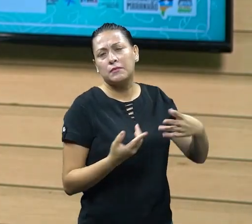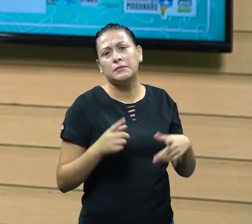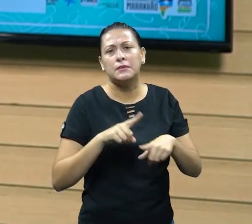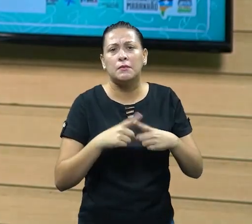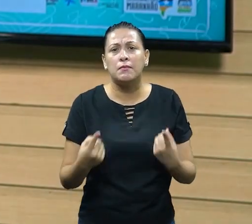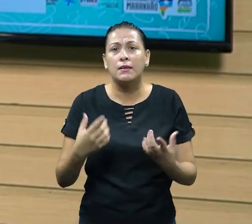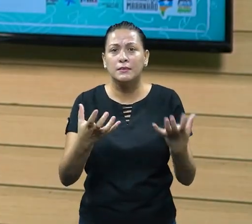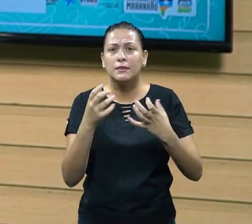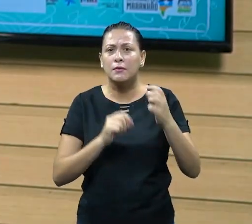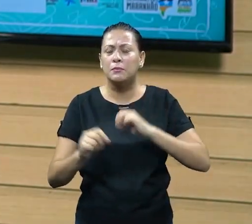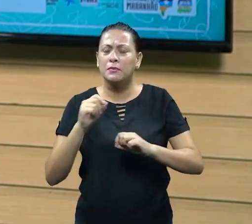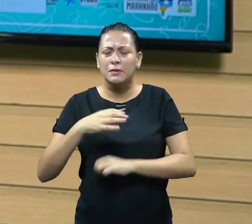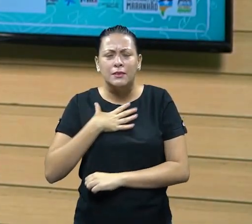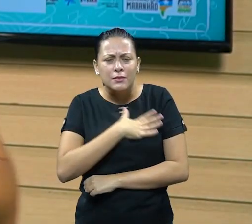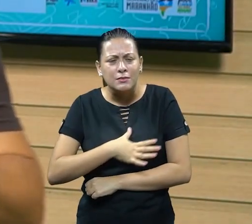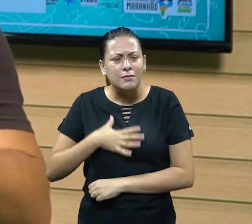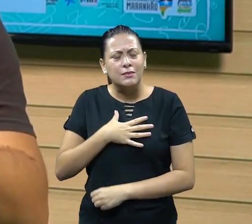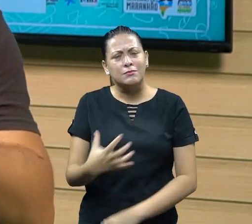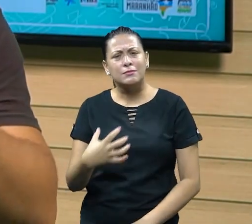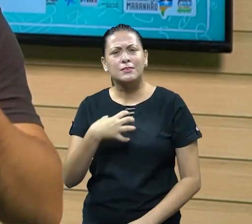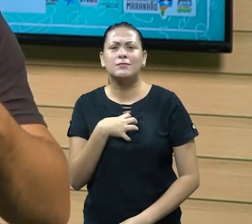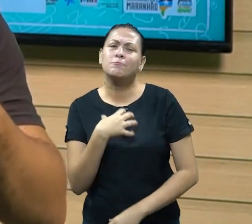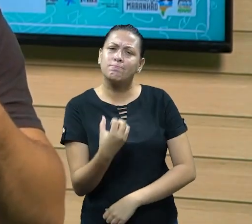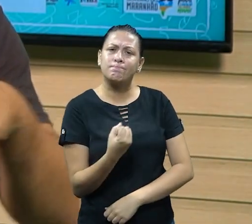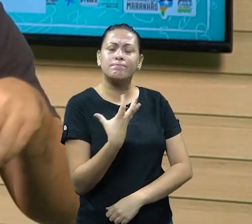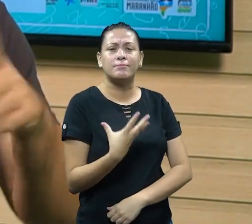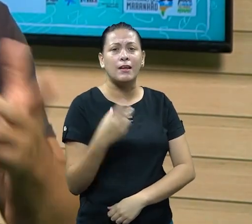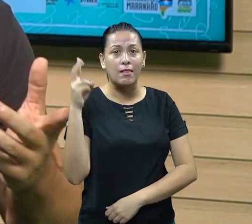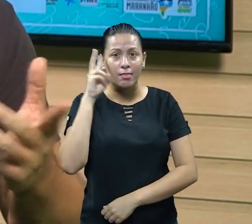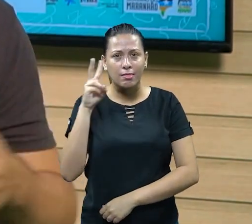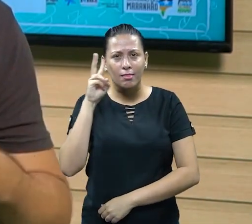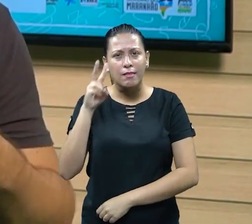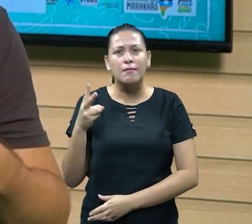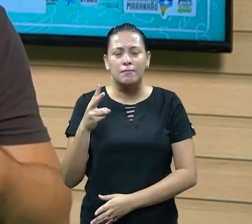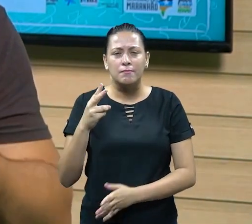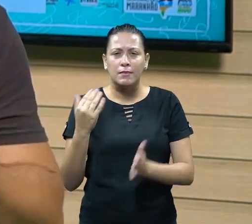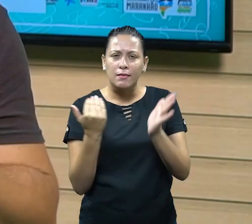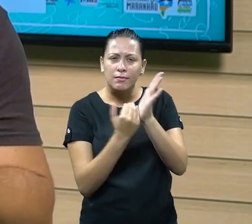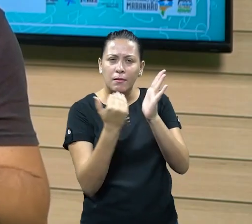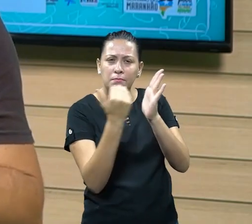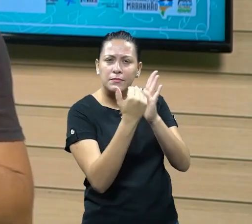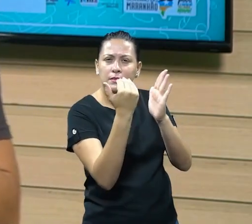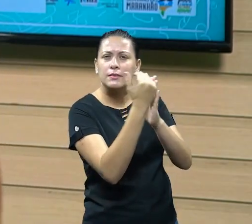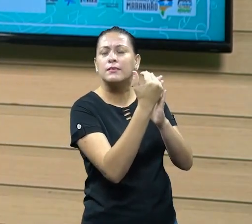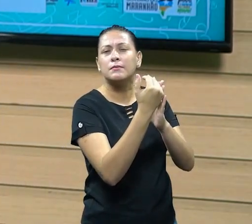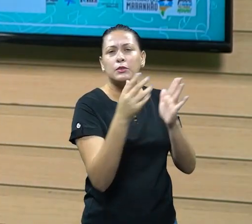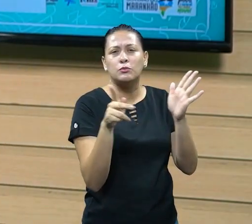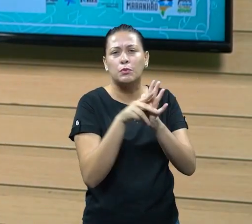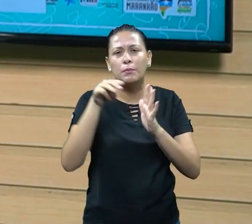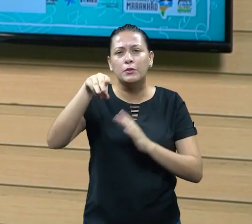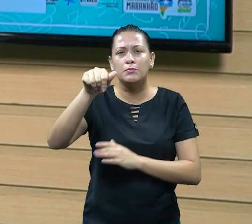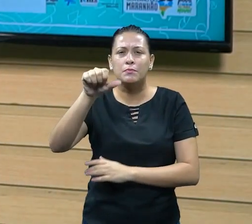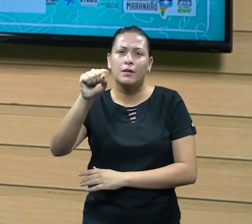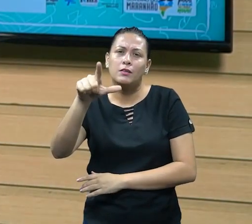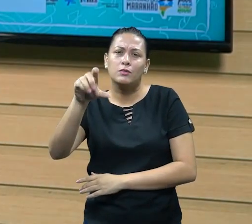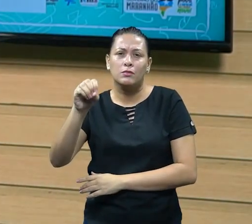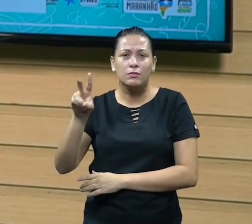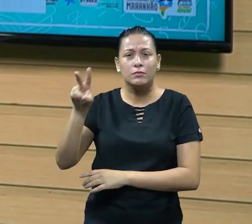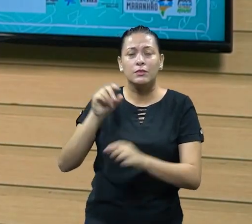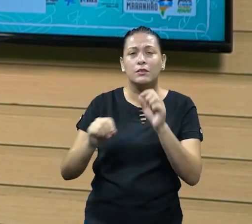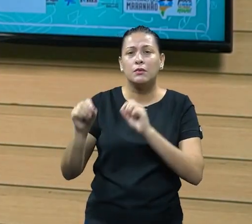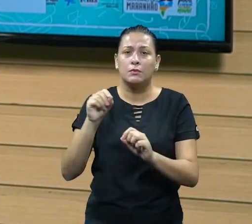uma satisfação, eu quero me sentir bem. Lembrando lá da piramidezinha de Maslow, muitas das vezes quando você vai comprar um produto, não é só para saciar uma